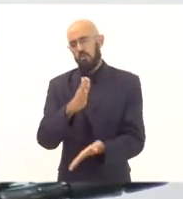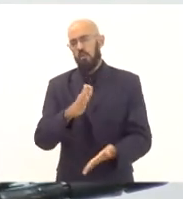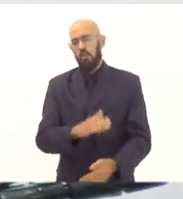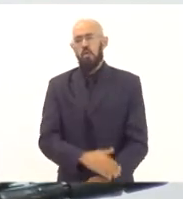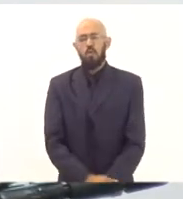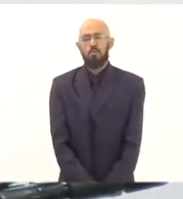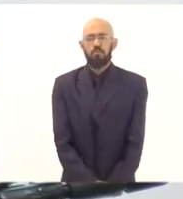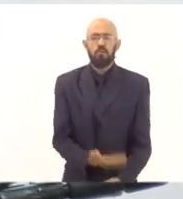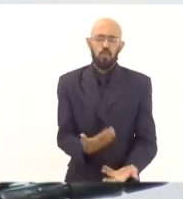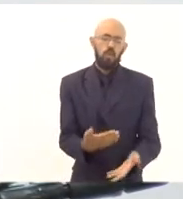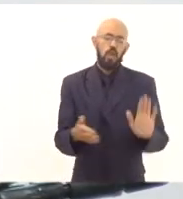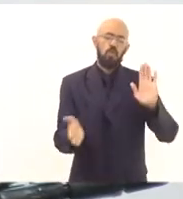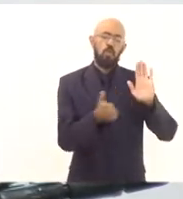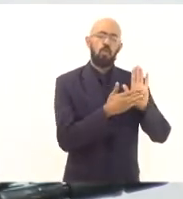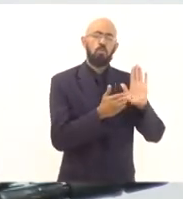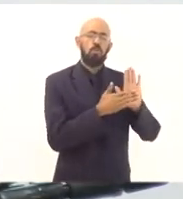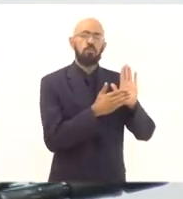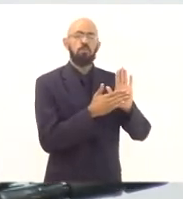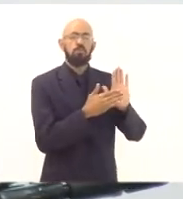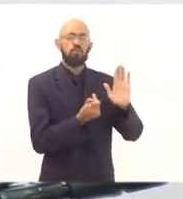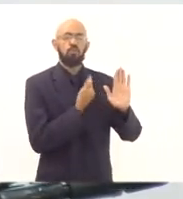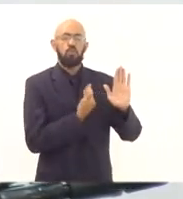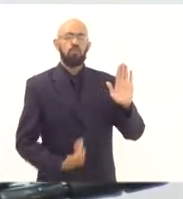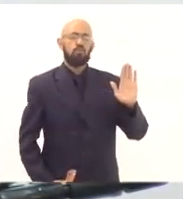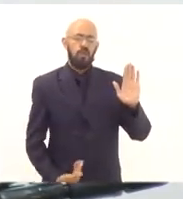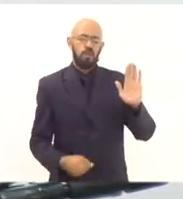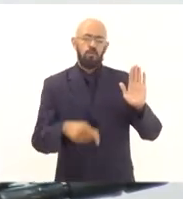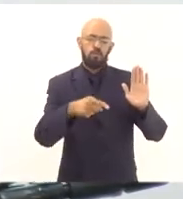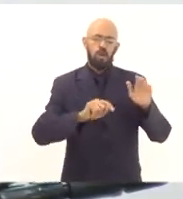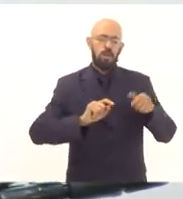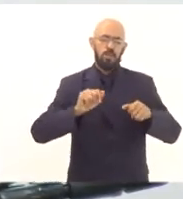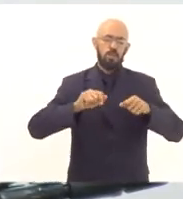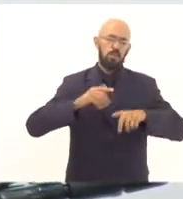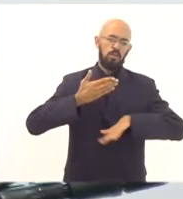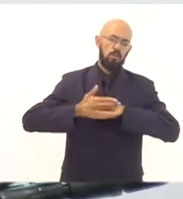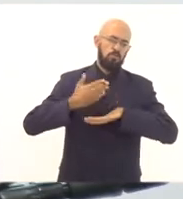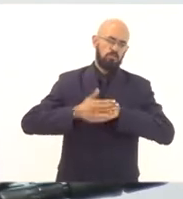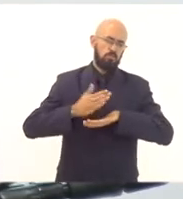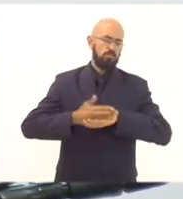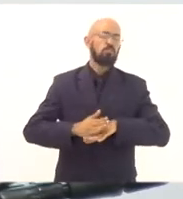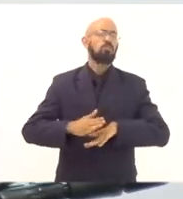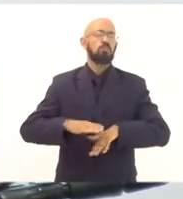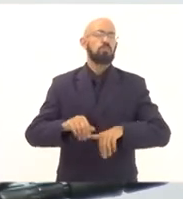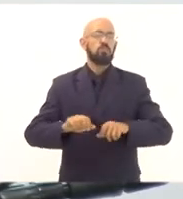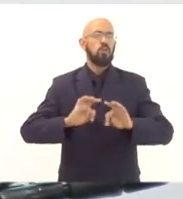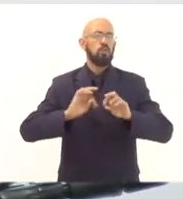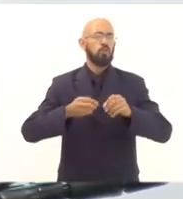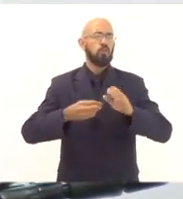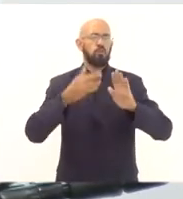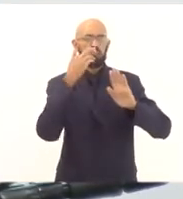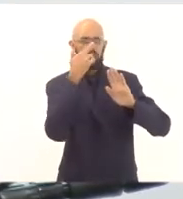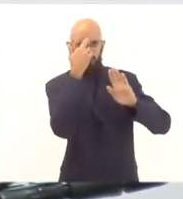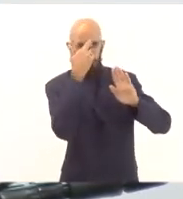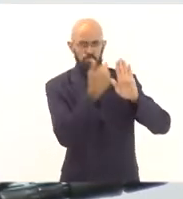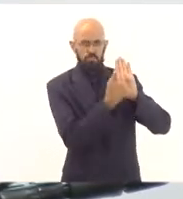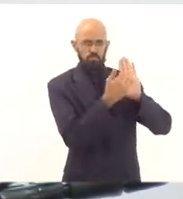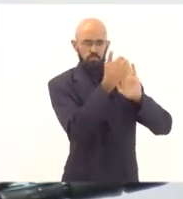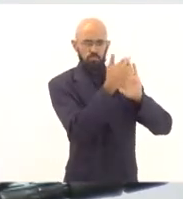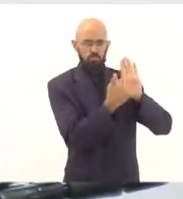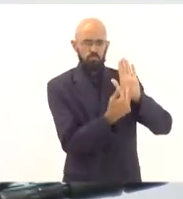quero compromisso do governo que atenda às prerrogativas colocadas nessa lei Deputado